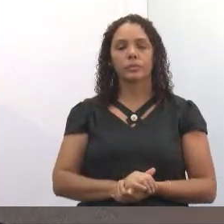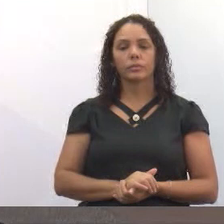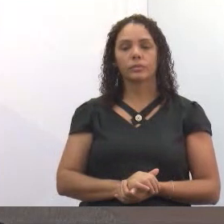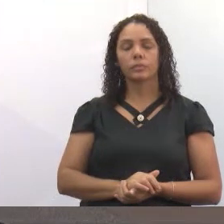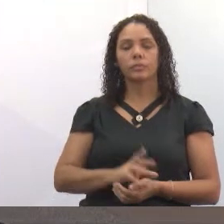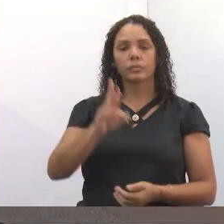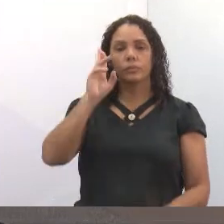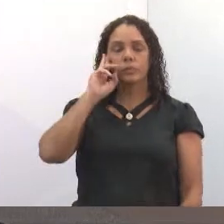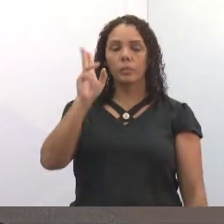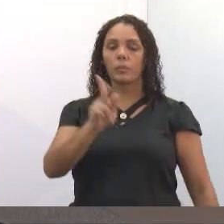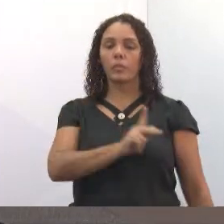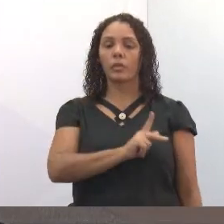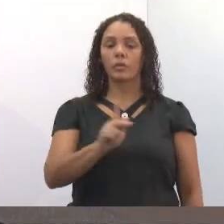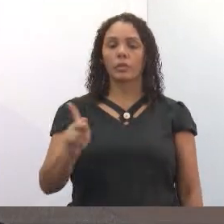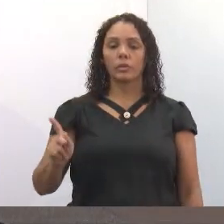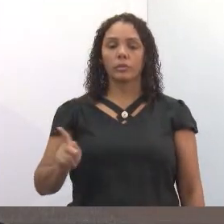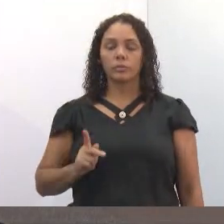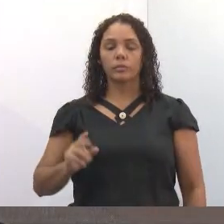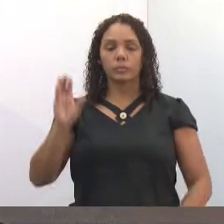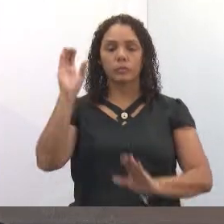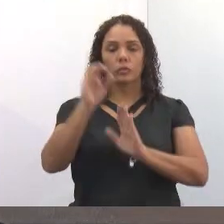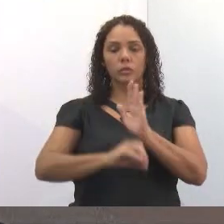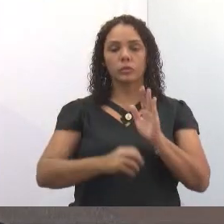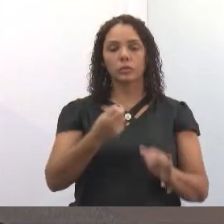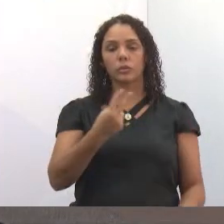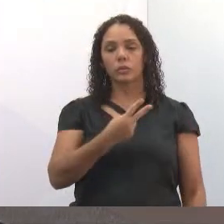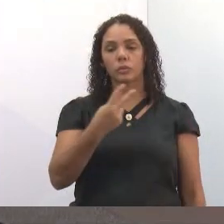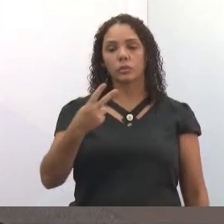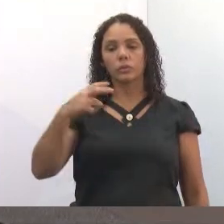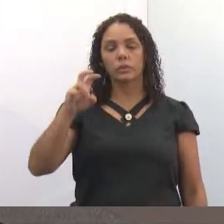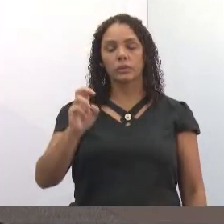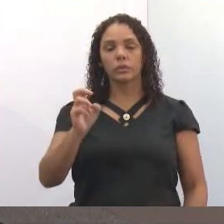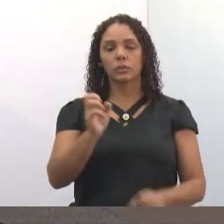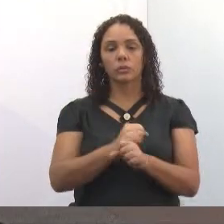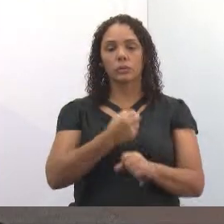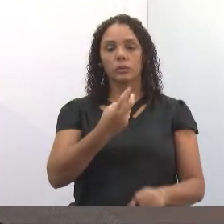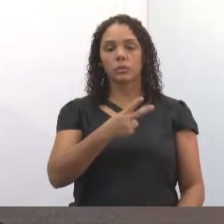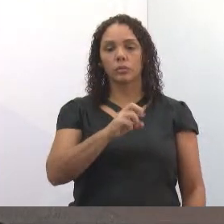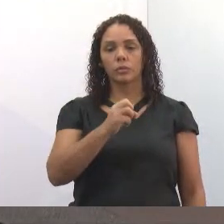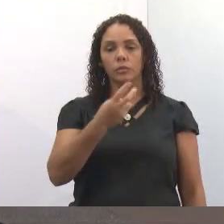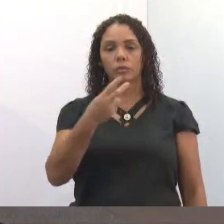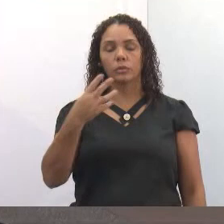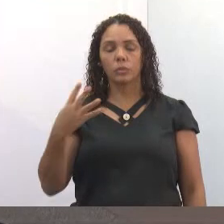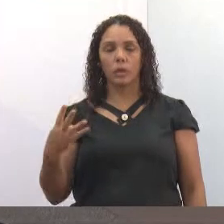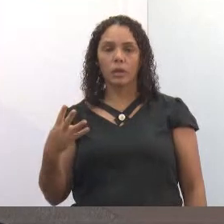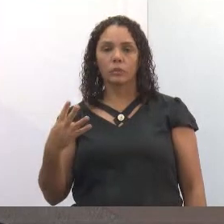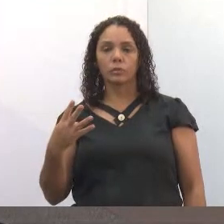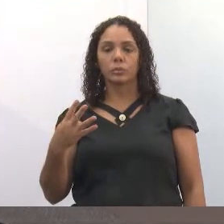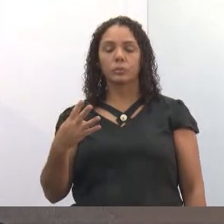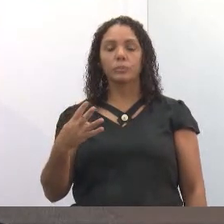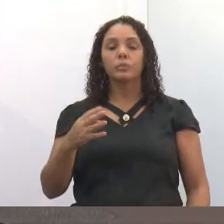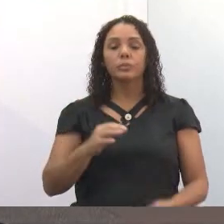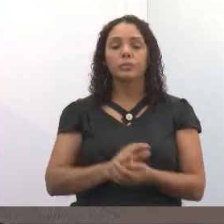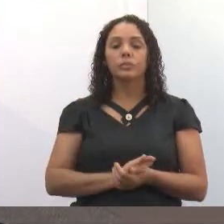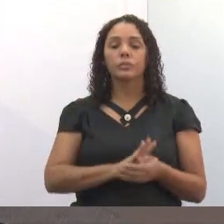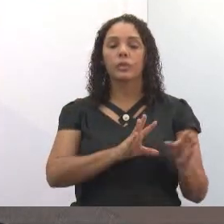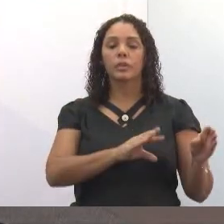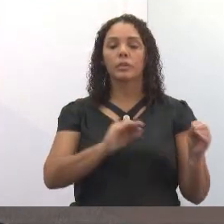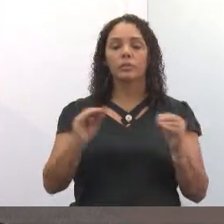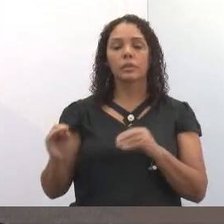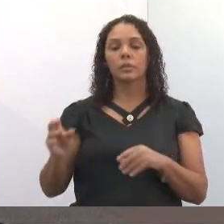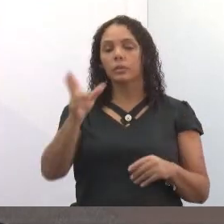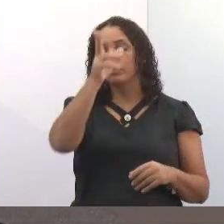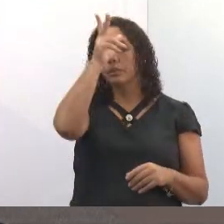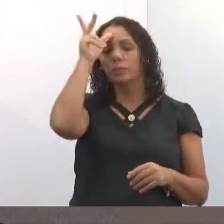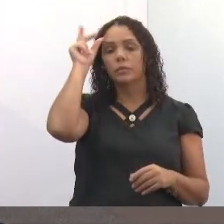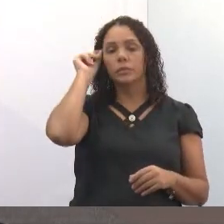Excelentíssimo senhor presidente, em atendimento ao ofício 225-2024 dessa Casa Legislativa, dotada em 13 de junho de 2024,